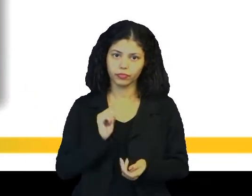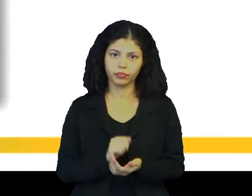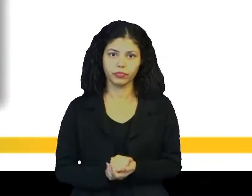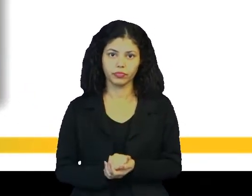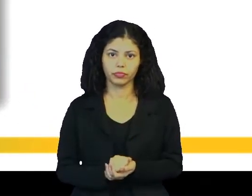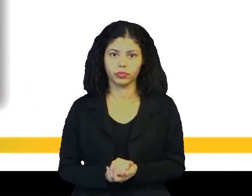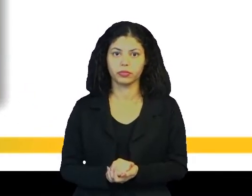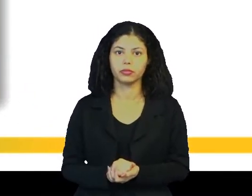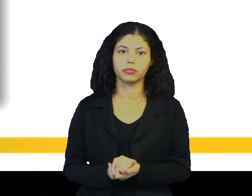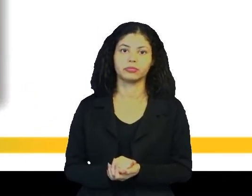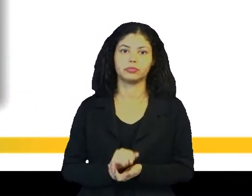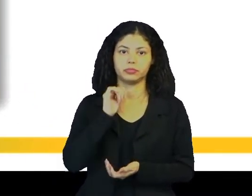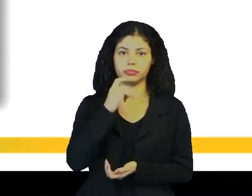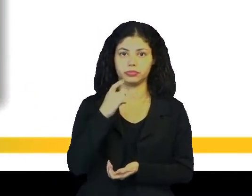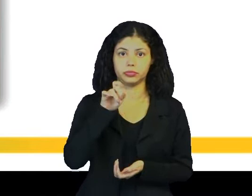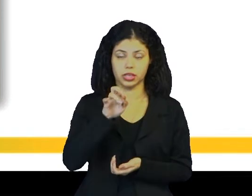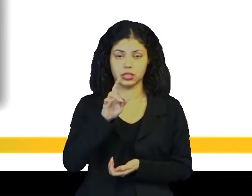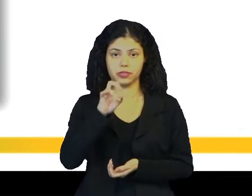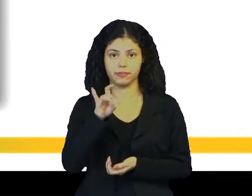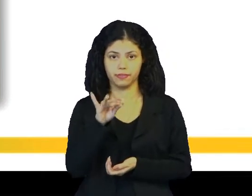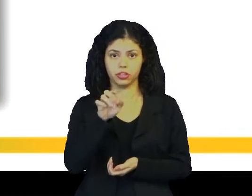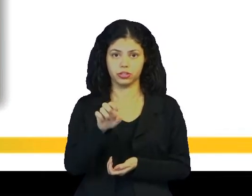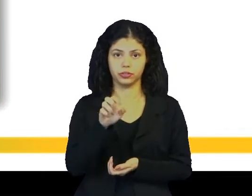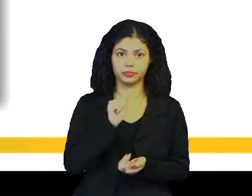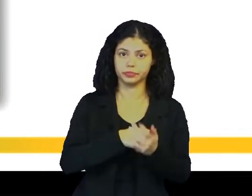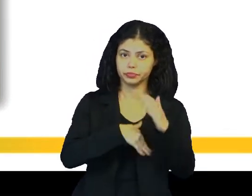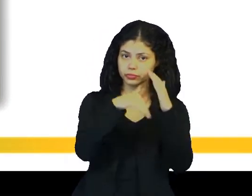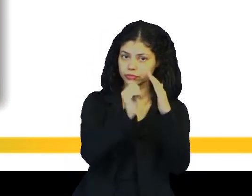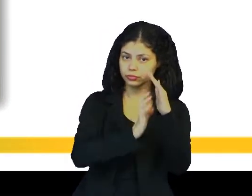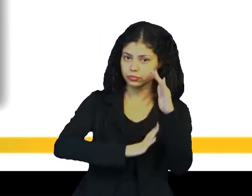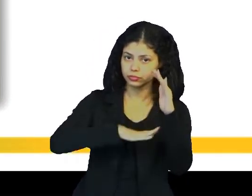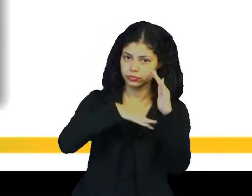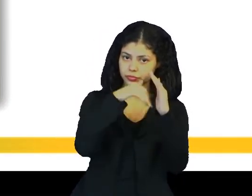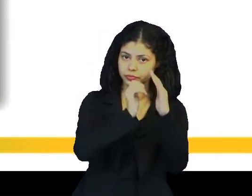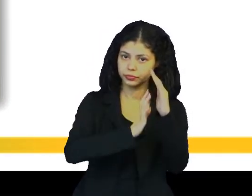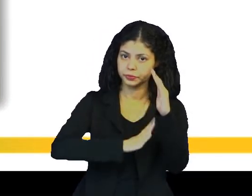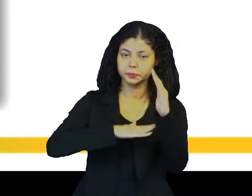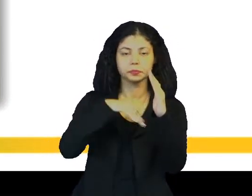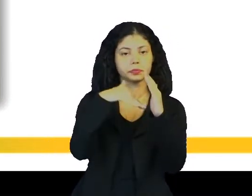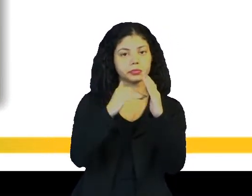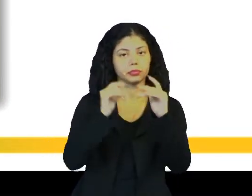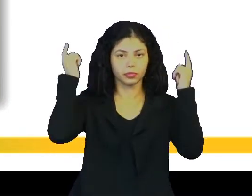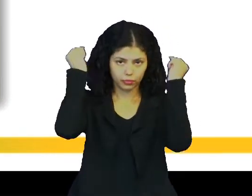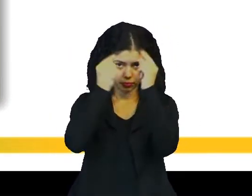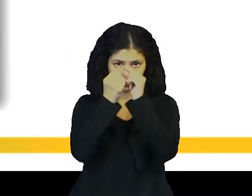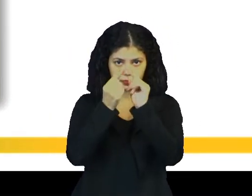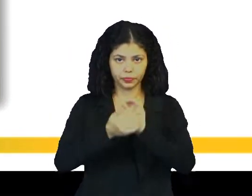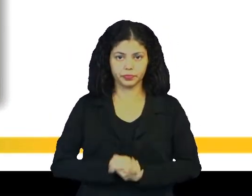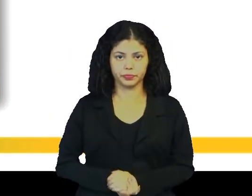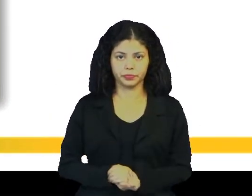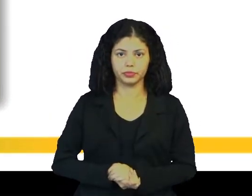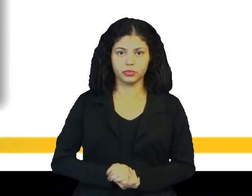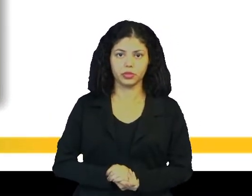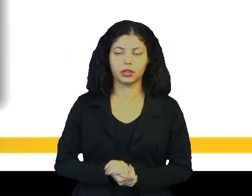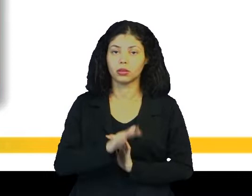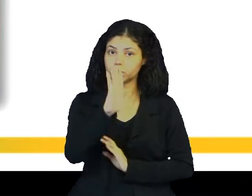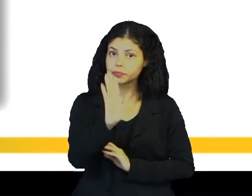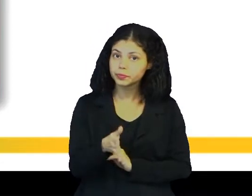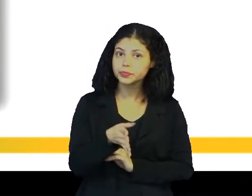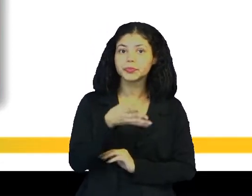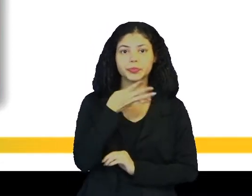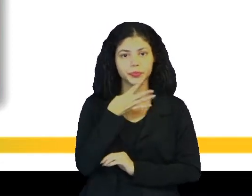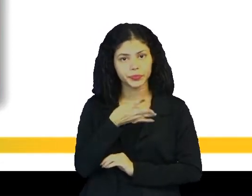esfinge aí do Egito, E nós temos aí uma pintura grega, Aí a gente consegue